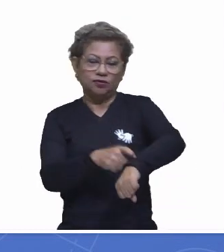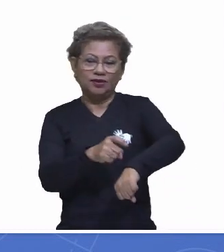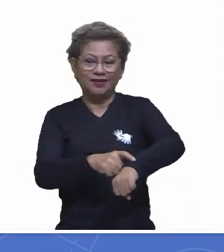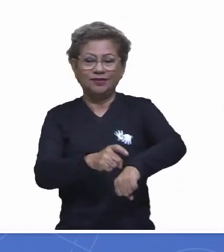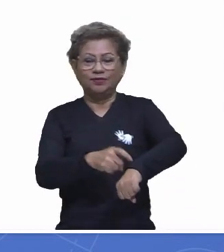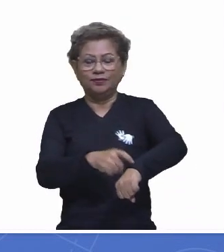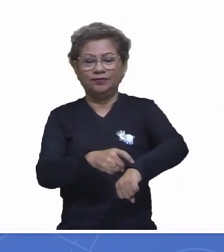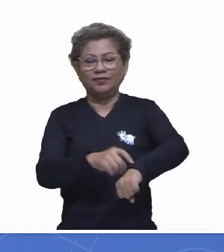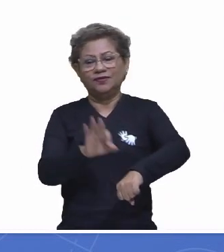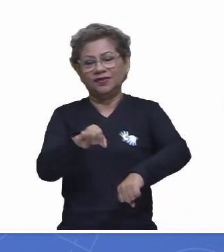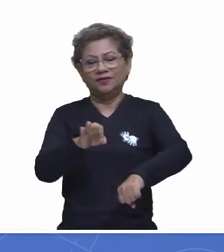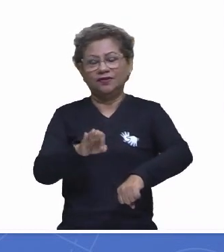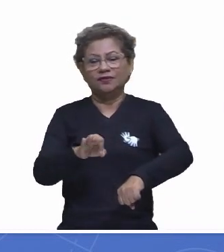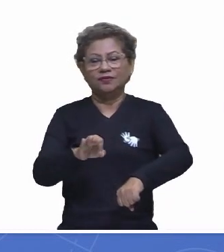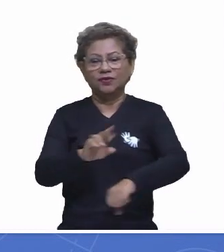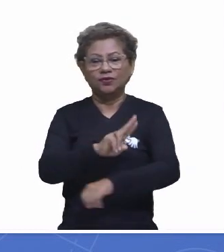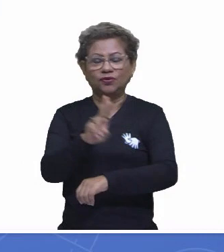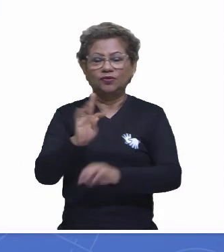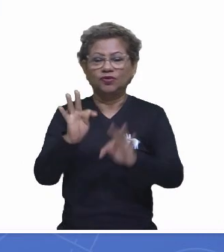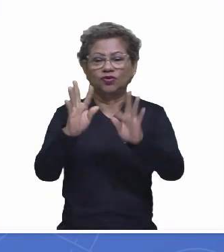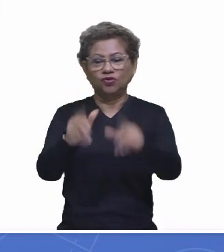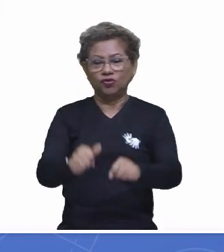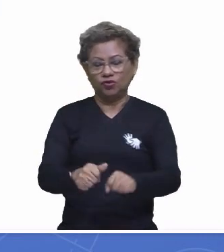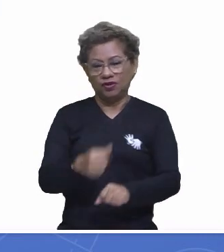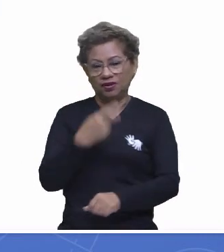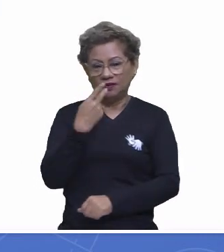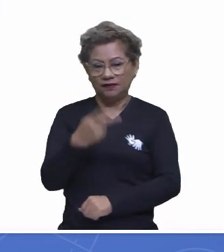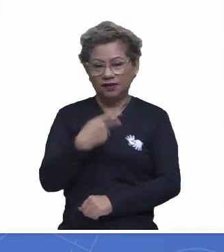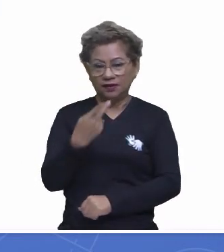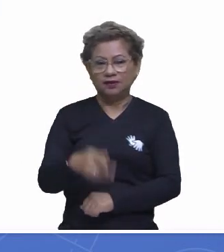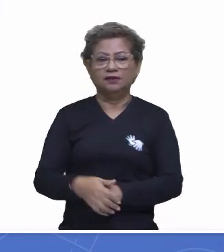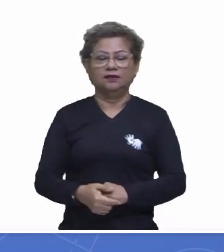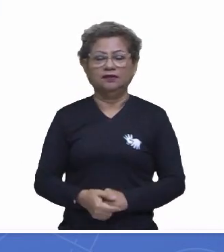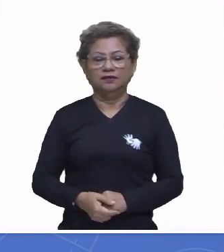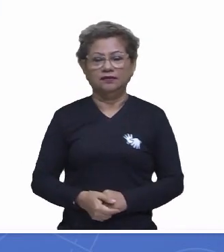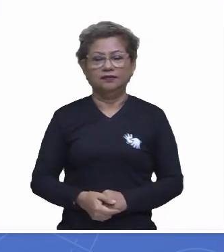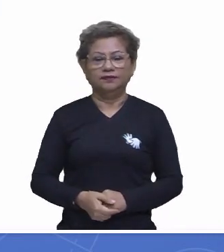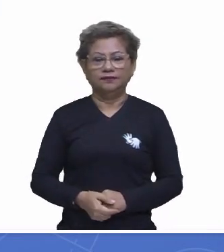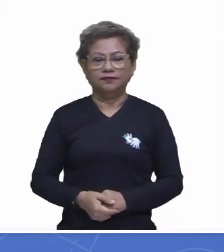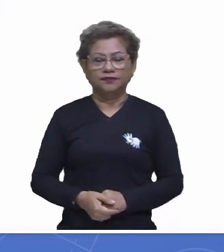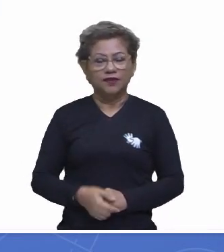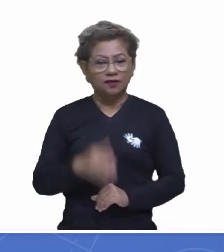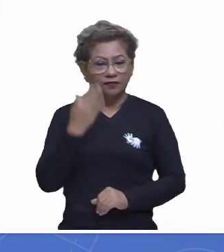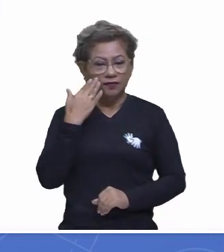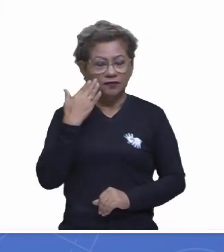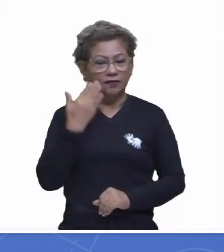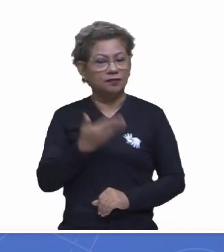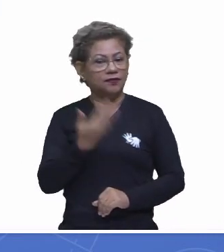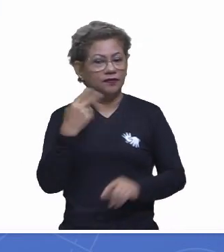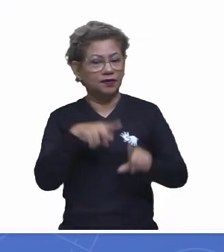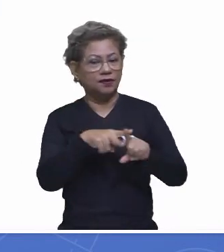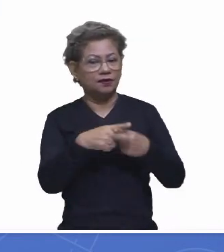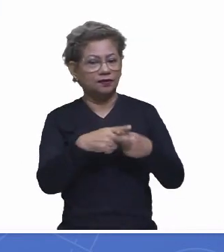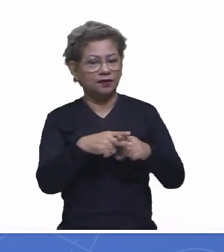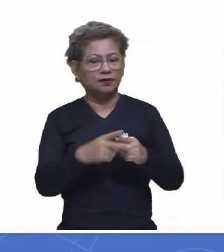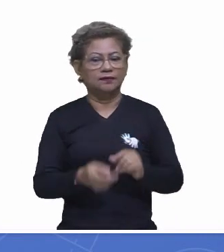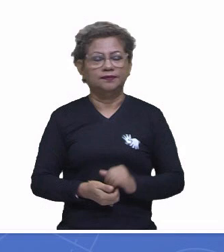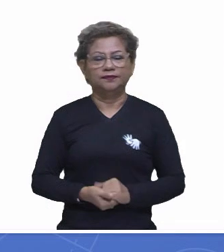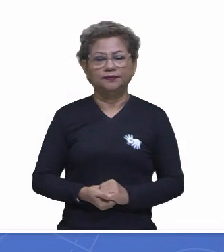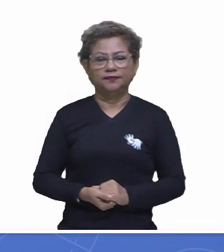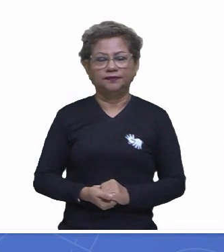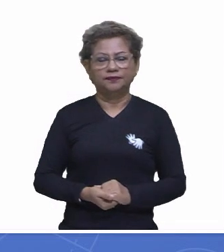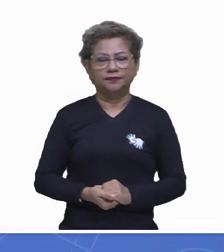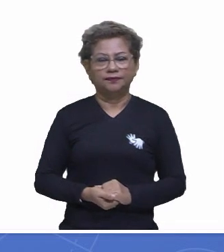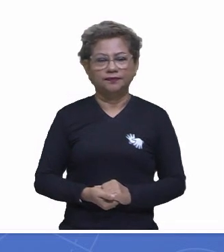todo mundo na tela. Agradeço a participação de todos vocês, tá? Que já colocaram a resposta. É sempre importante aí essa parte. Vamos voltar para a